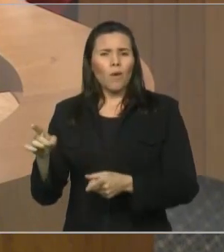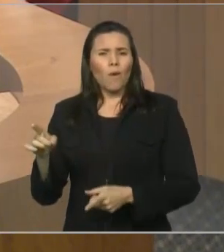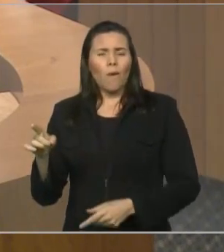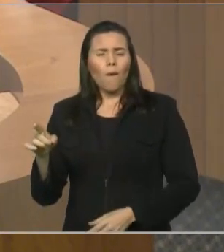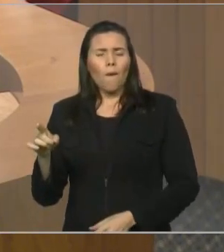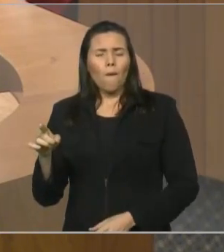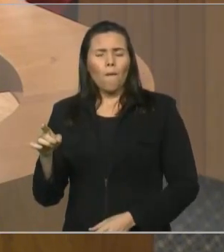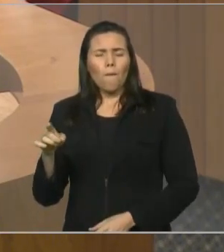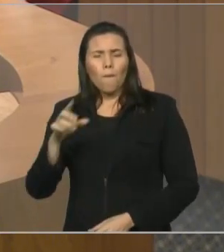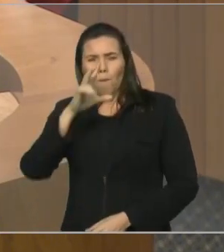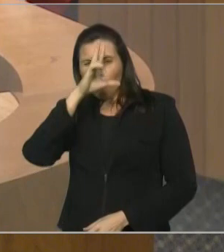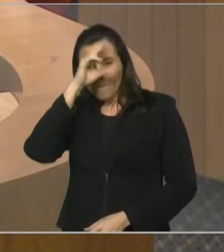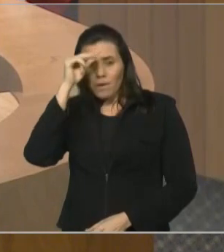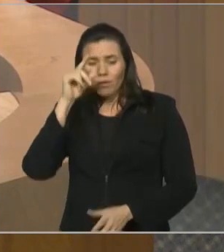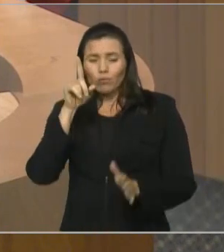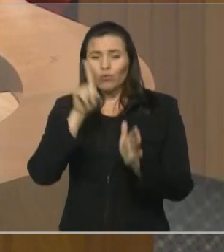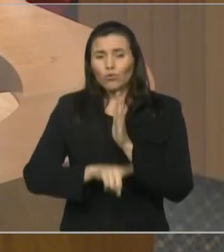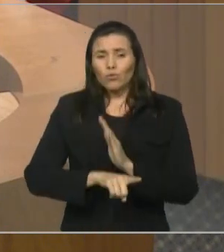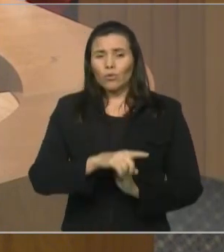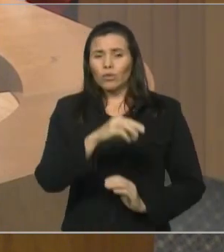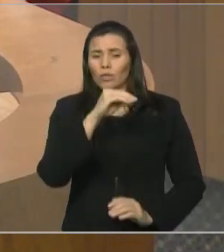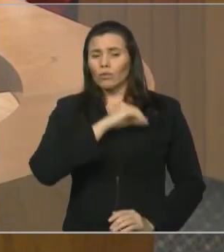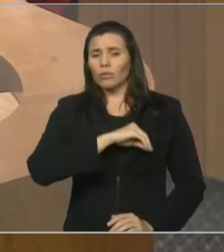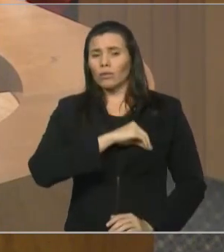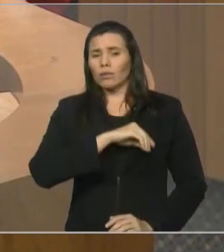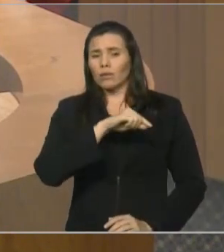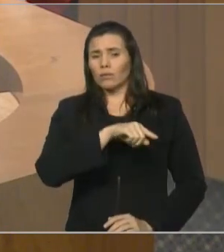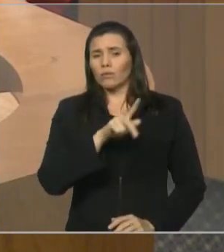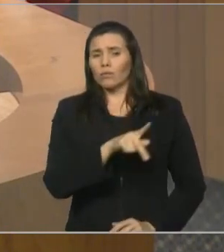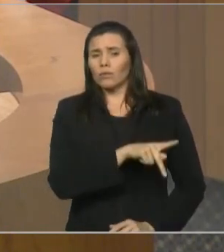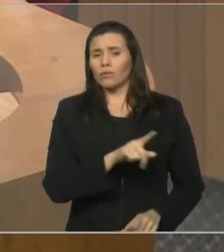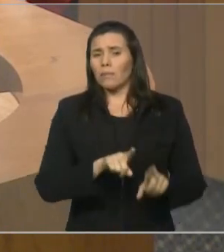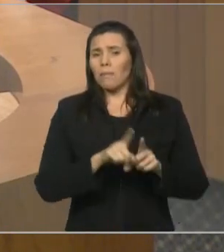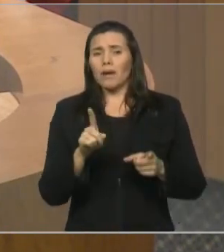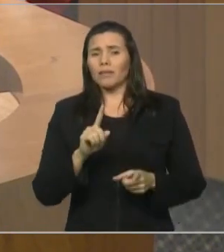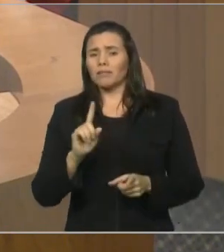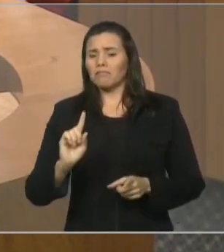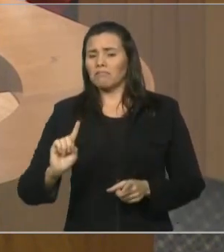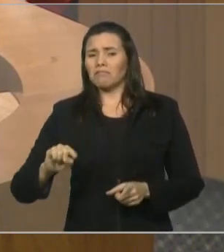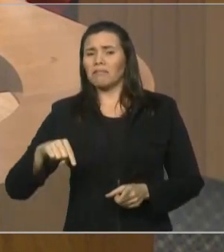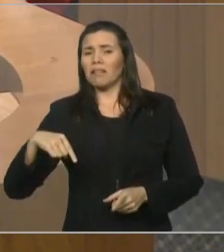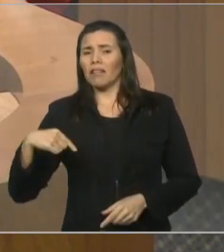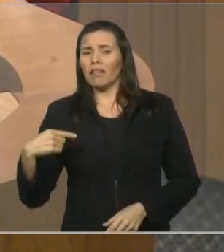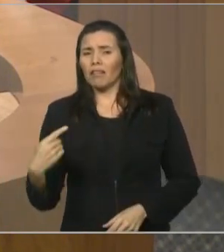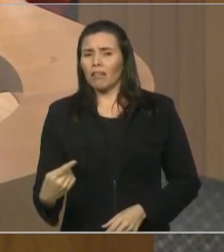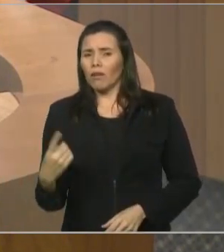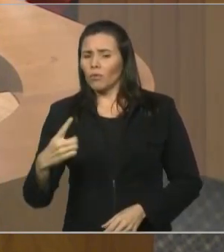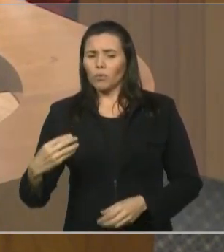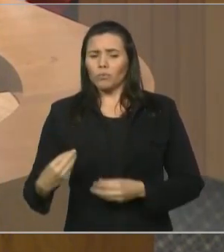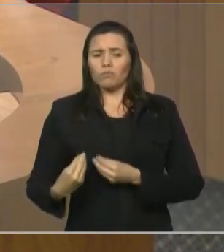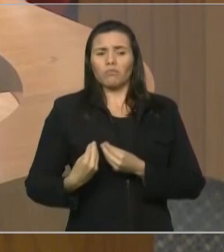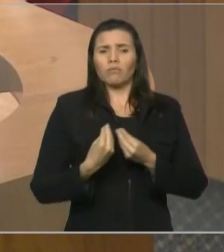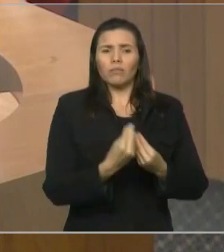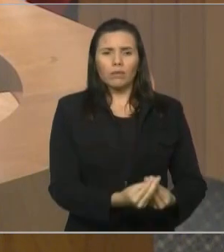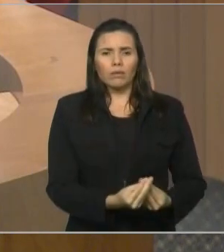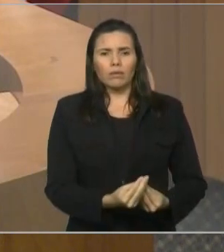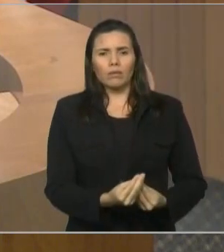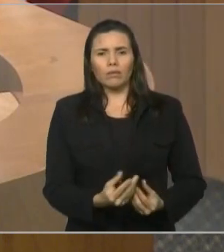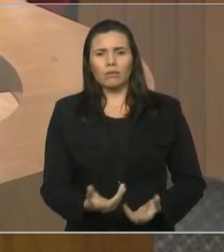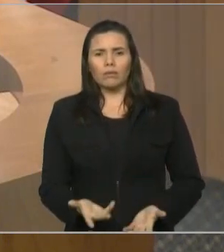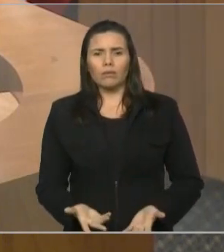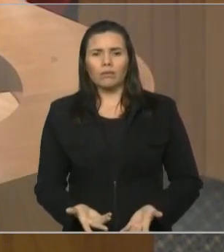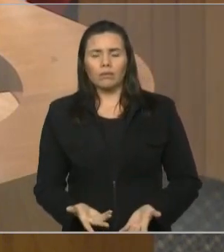claro a todos, estou concluindo, em especial ao povo de